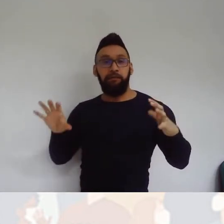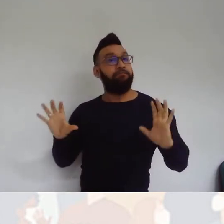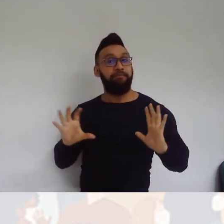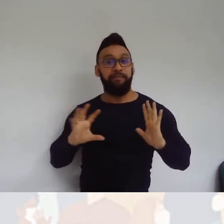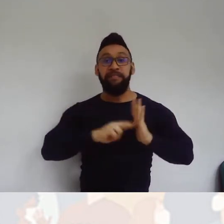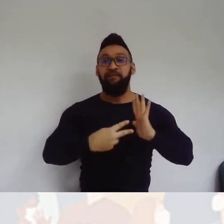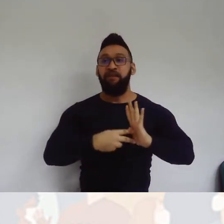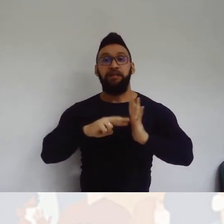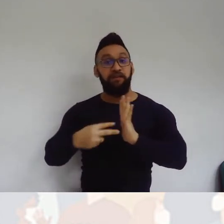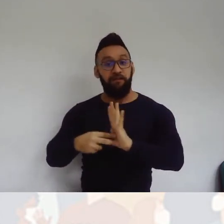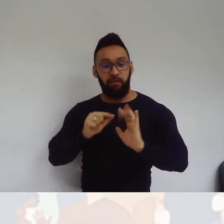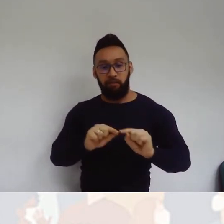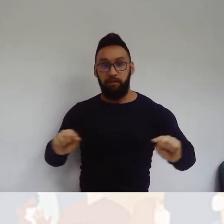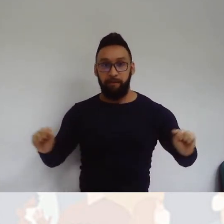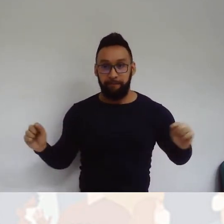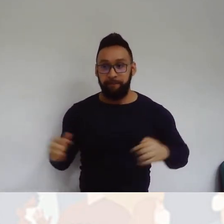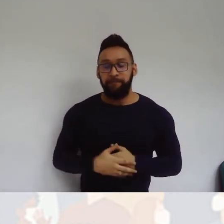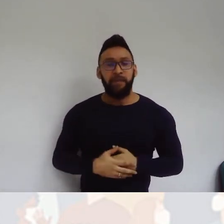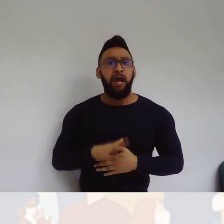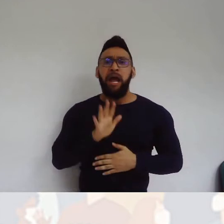É um modo que tem sido